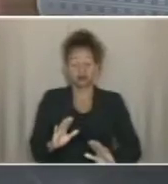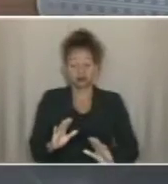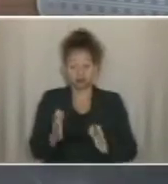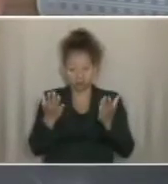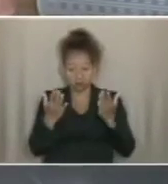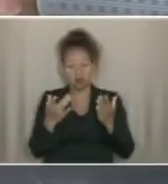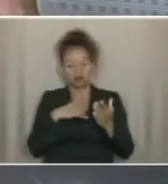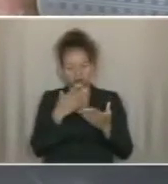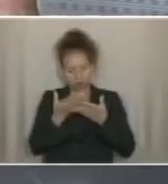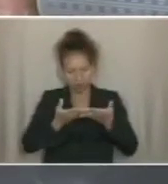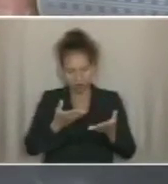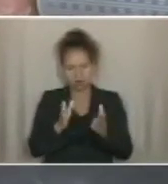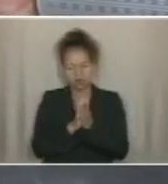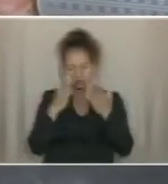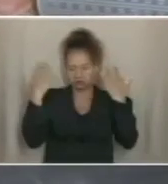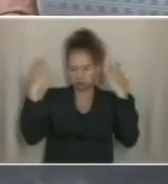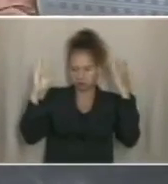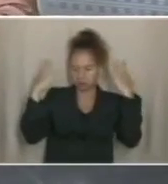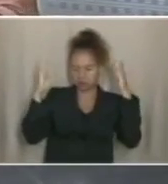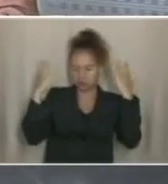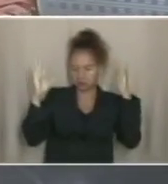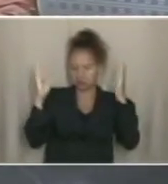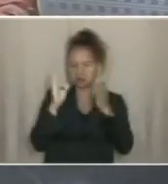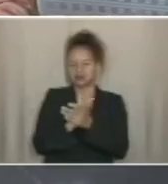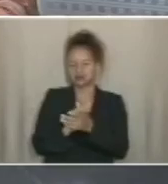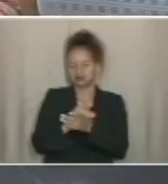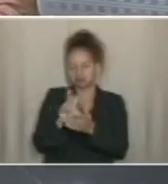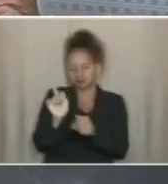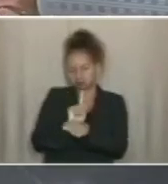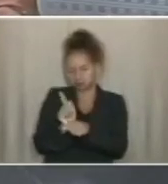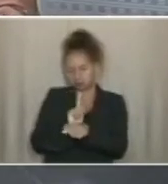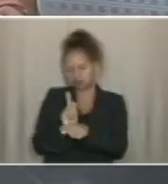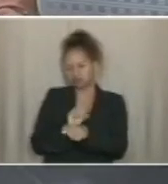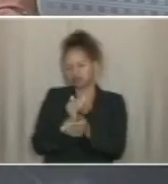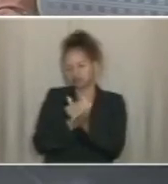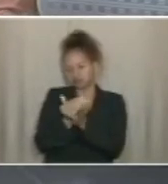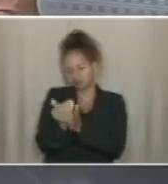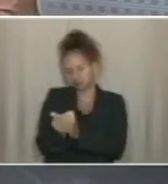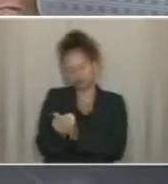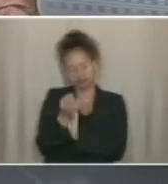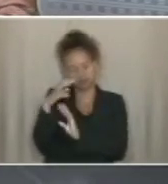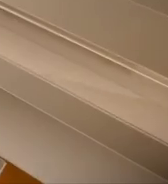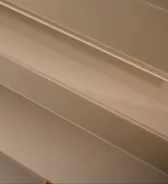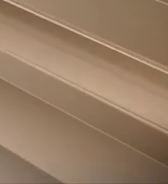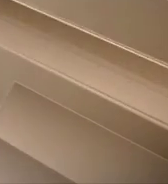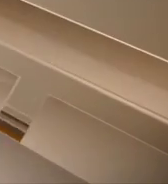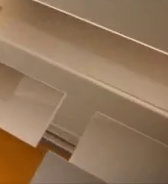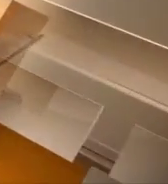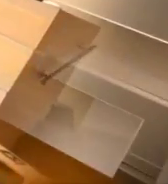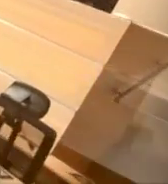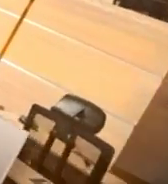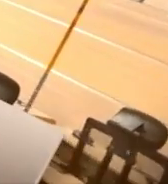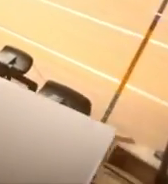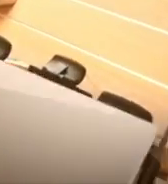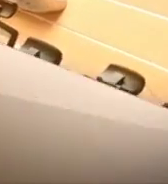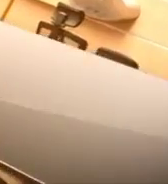vai ser atendido. Então também eu quero parabenizar a gestão por essa iniciativa tão rápida.